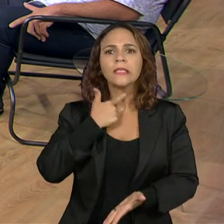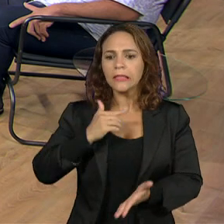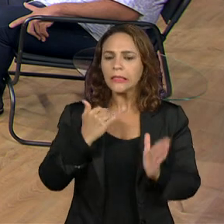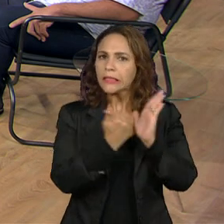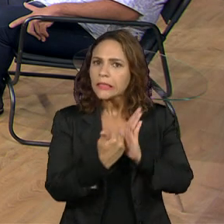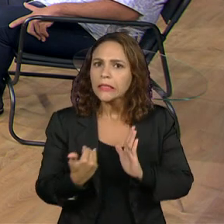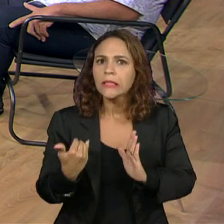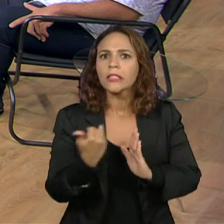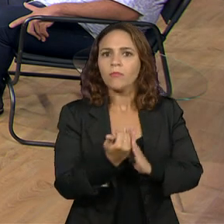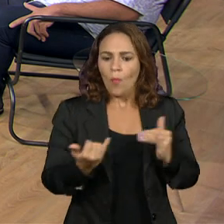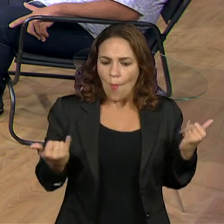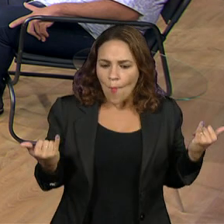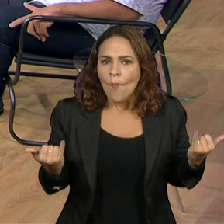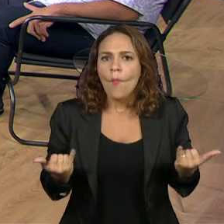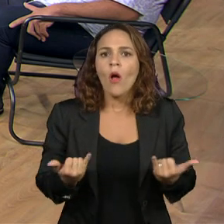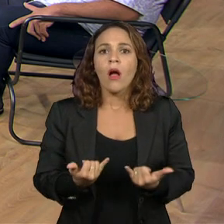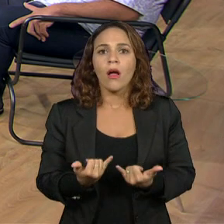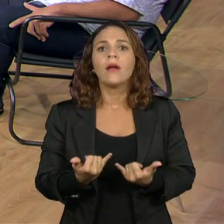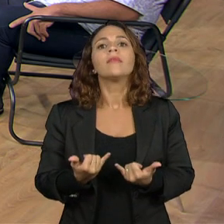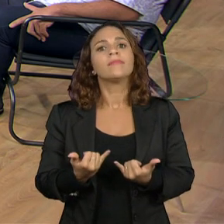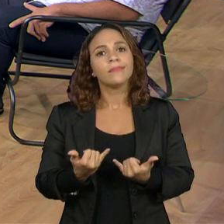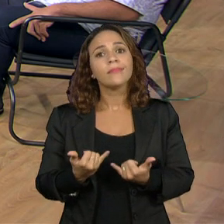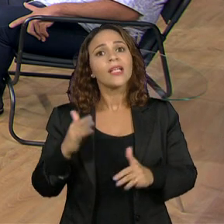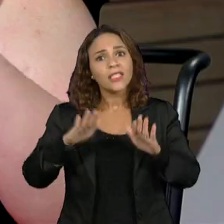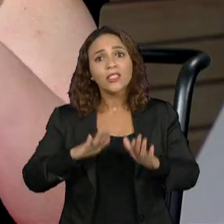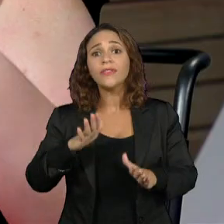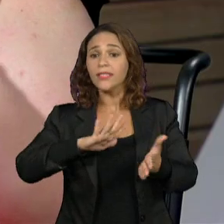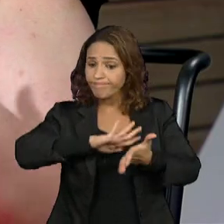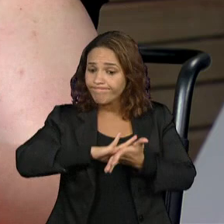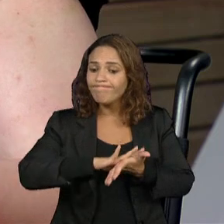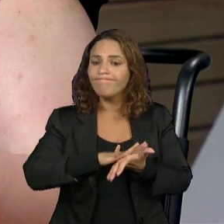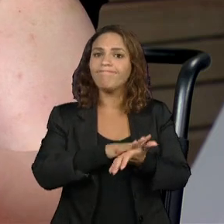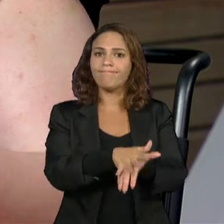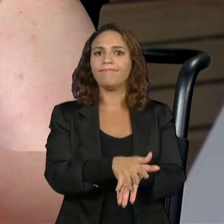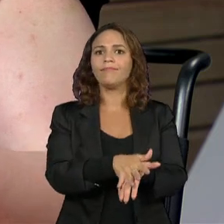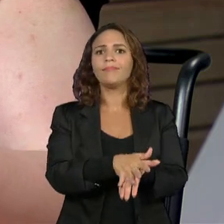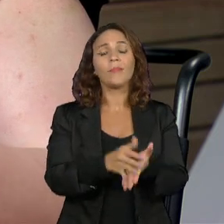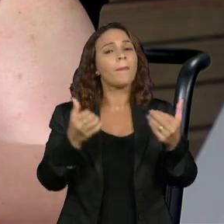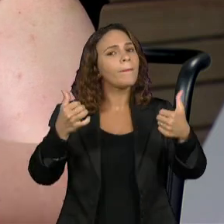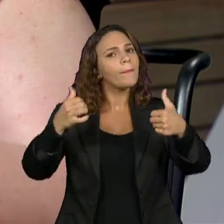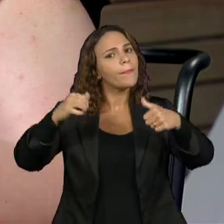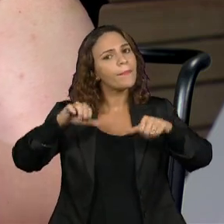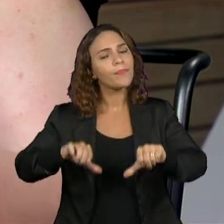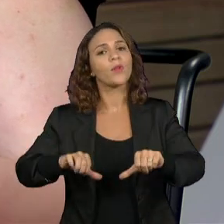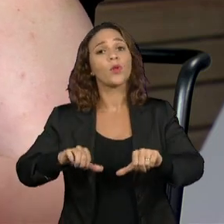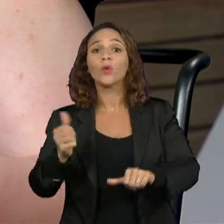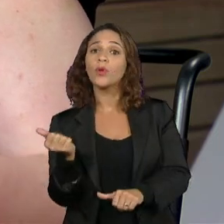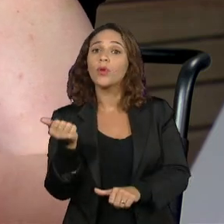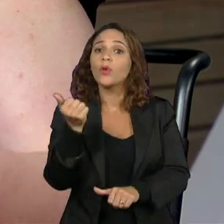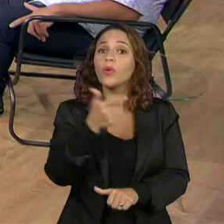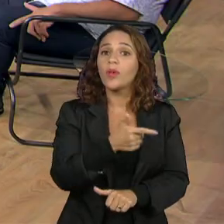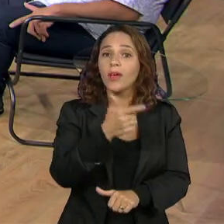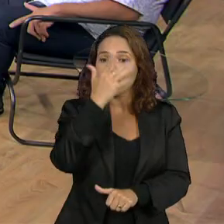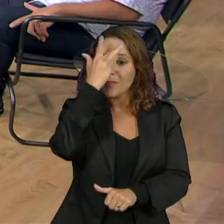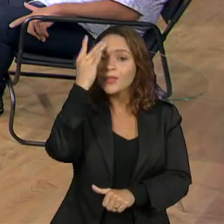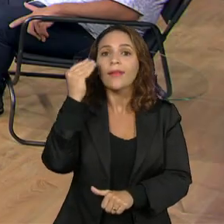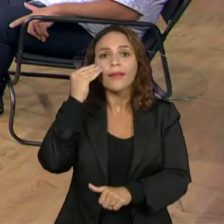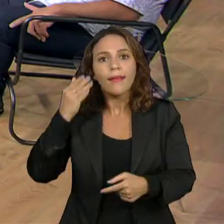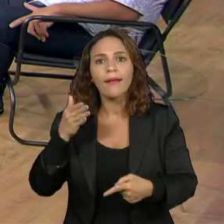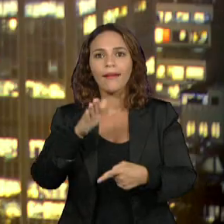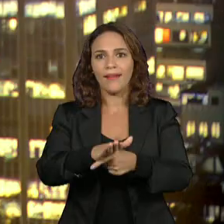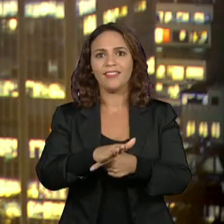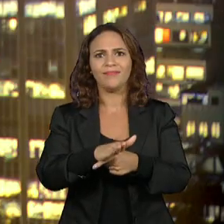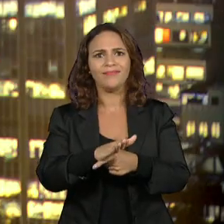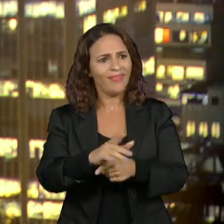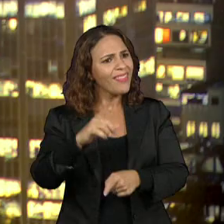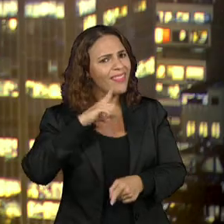até, ainda assim, ela vai acabar sofrendo um pouco de preconceito. Isso é muito pior, muitas vezes, do que uma forma de ajuda. Existe